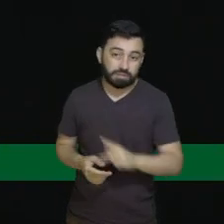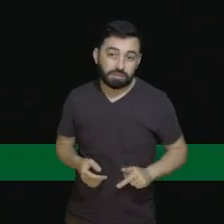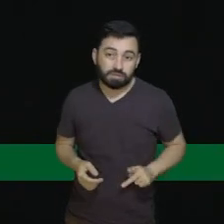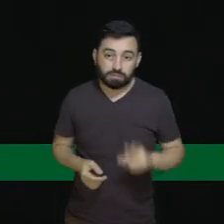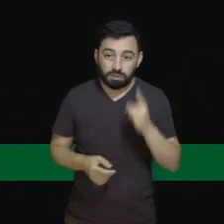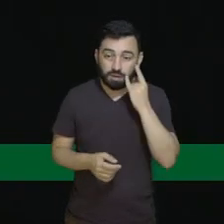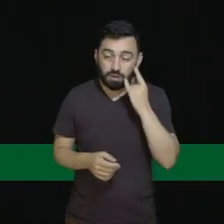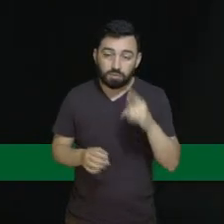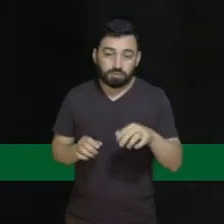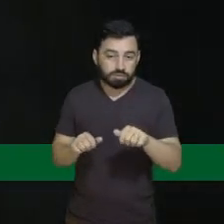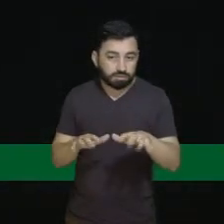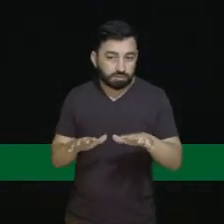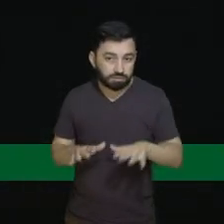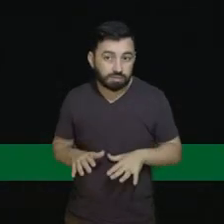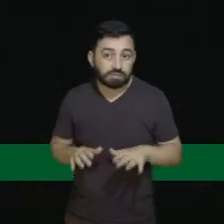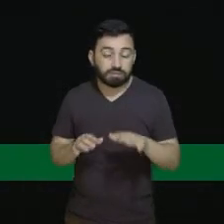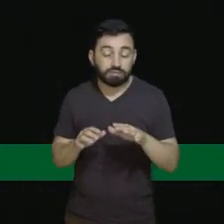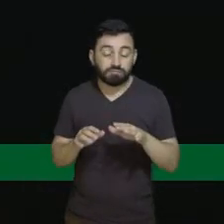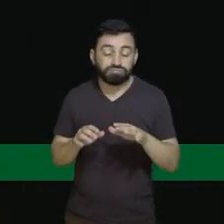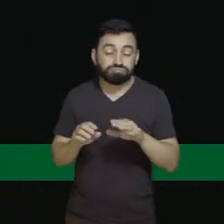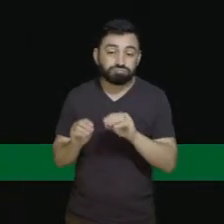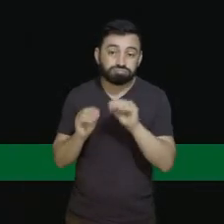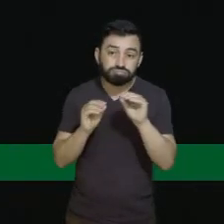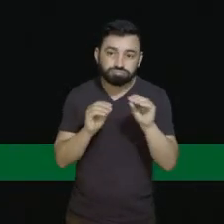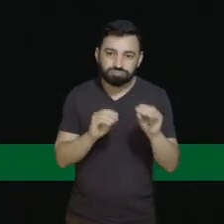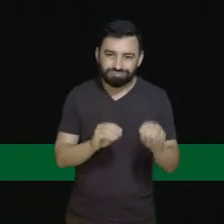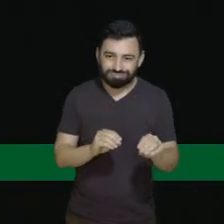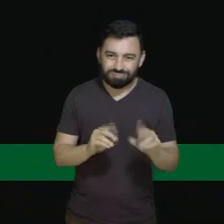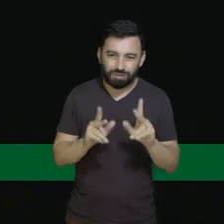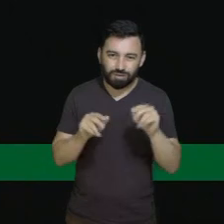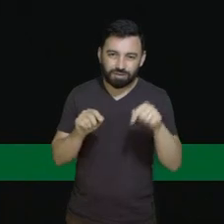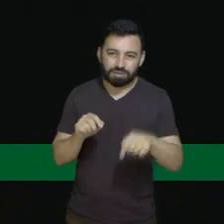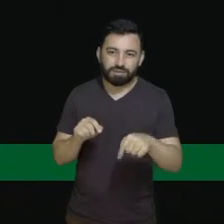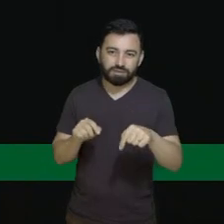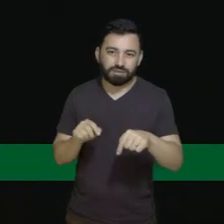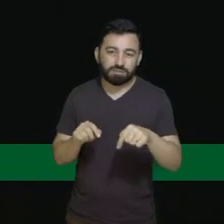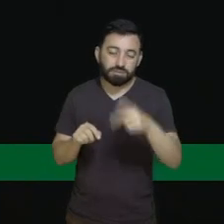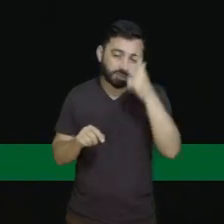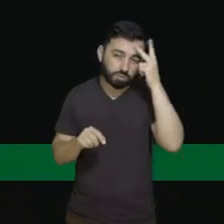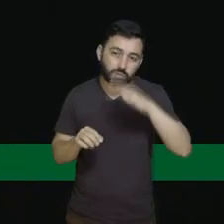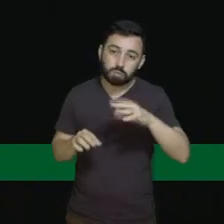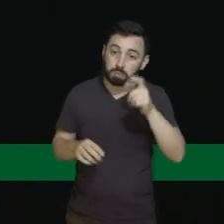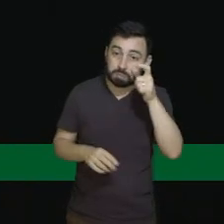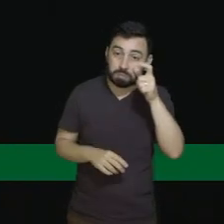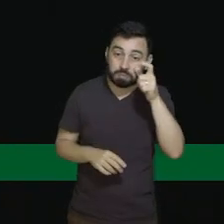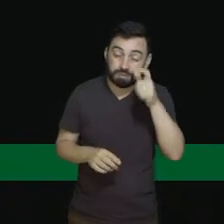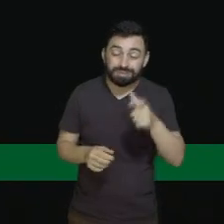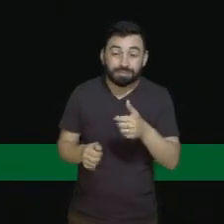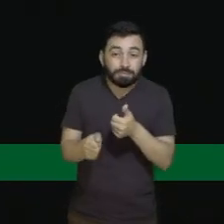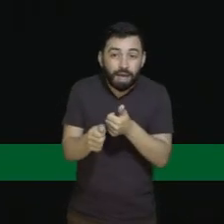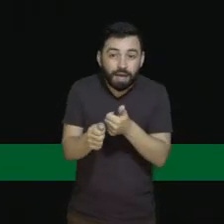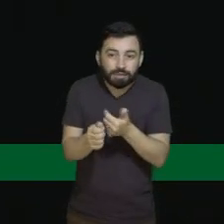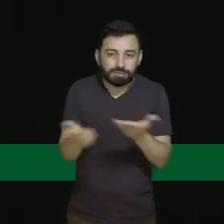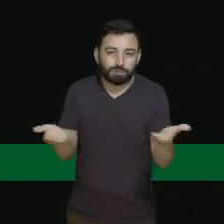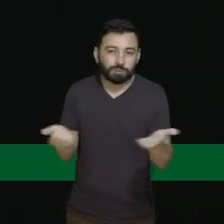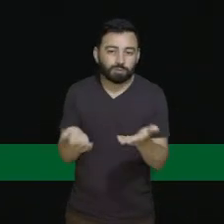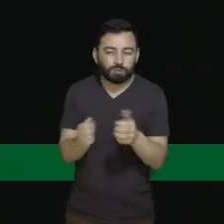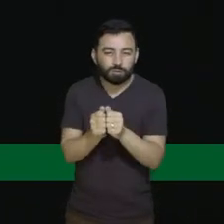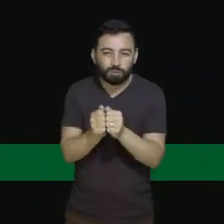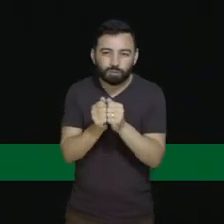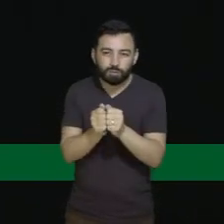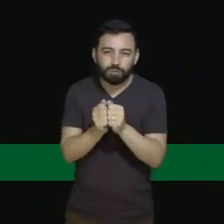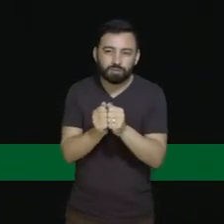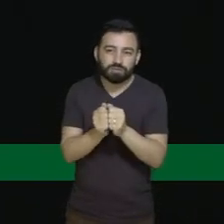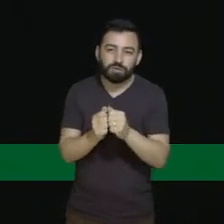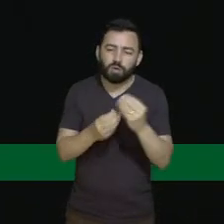dessas sessões itinerantes, onde proporciona que pessoas possam acompanhar de perto como funciona a